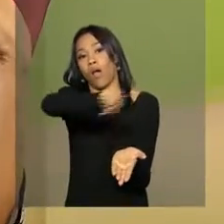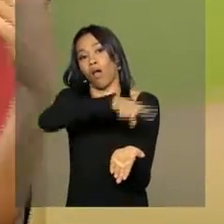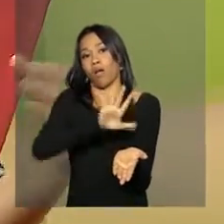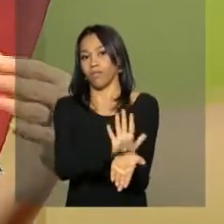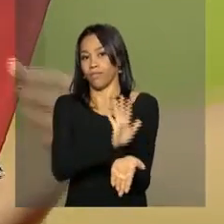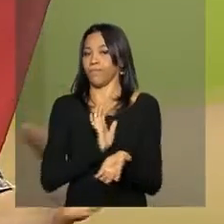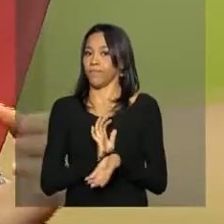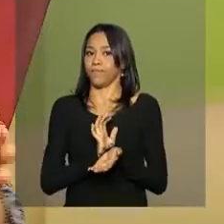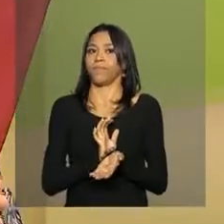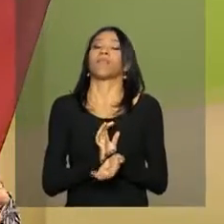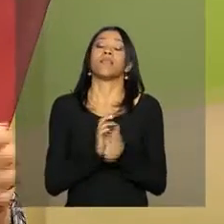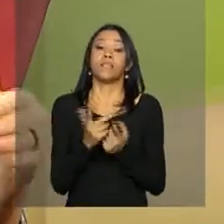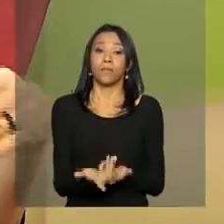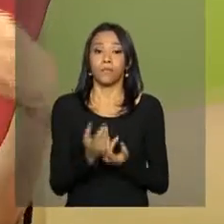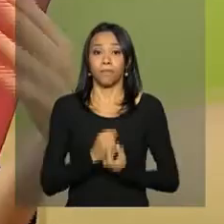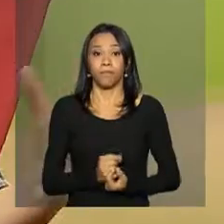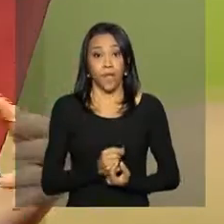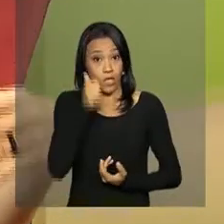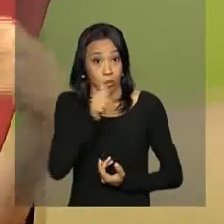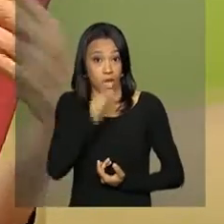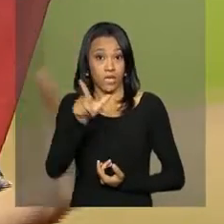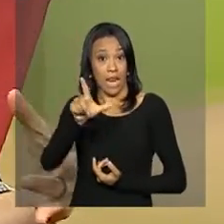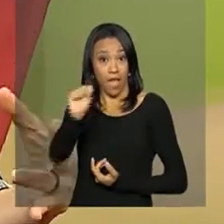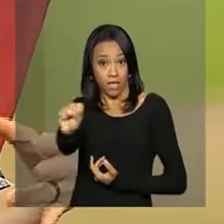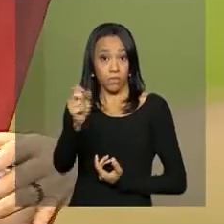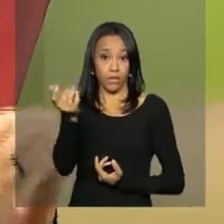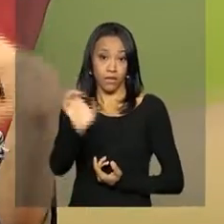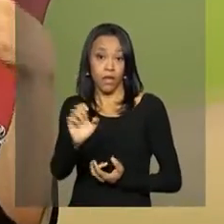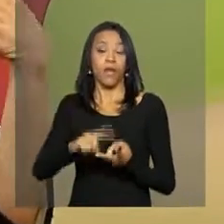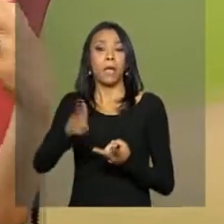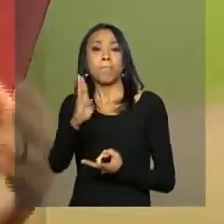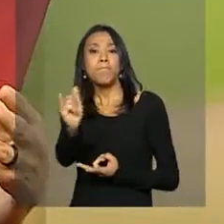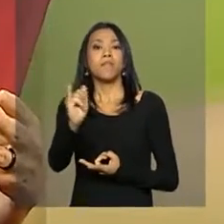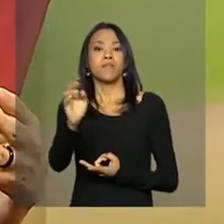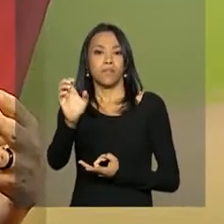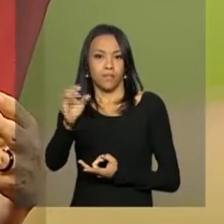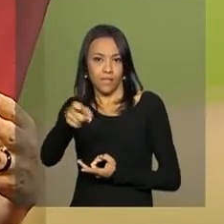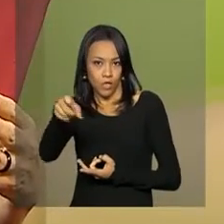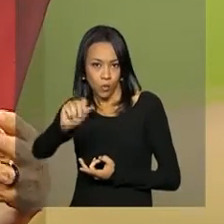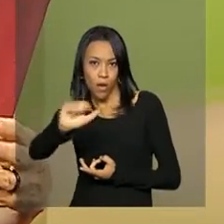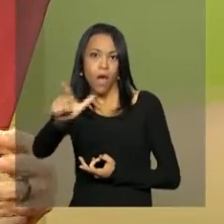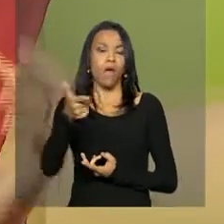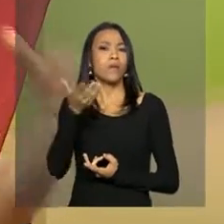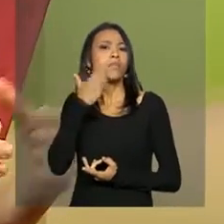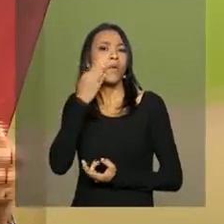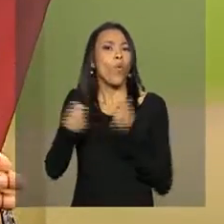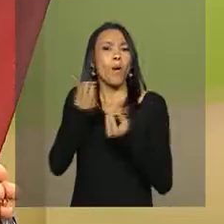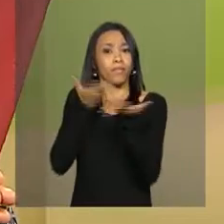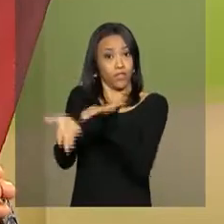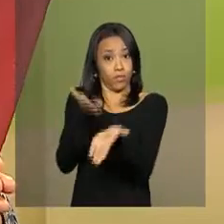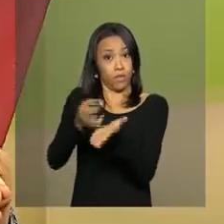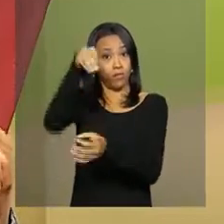levar a questão de mulheres lésbicas bissexuais e o atendimento que elas precisam nos